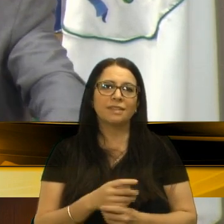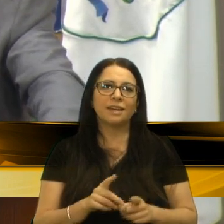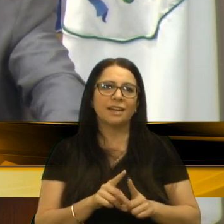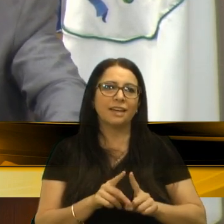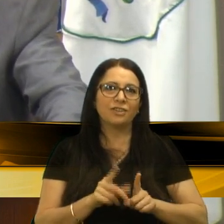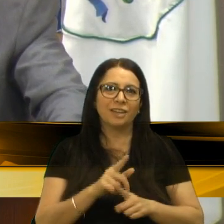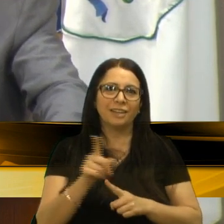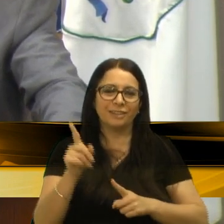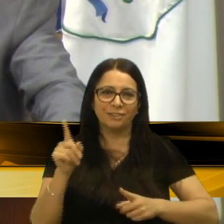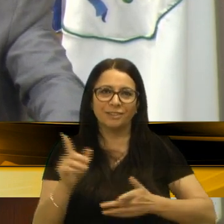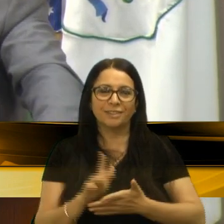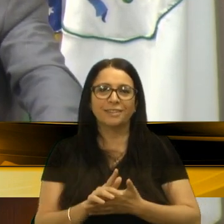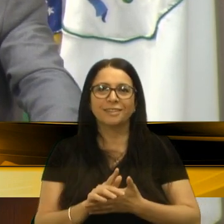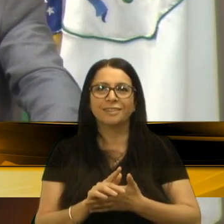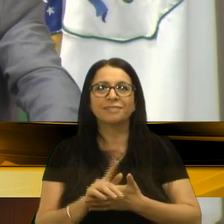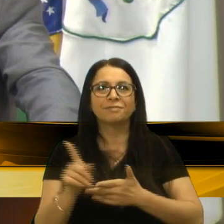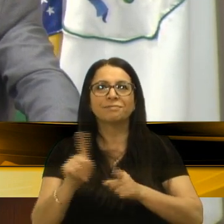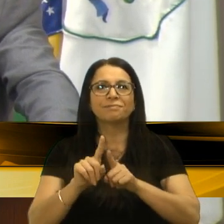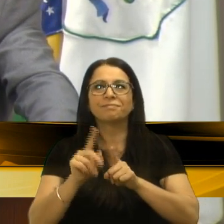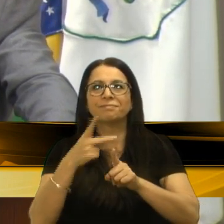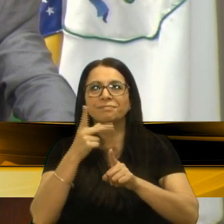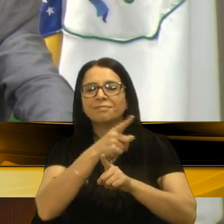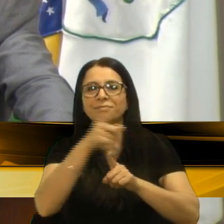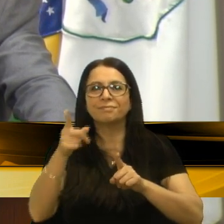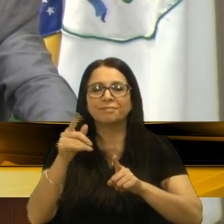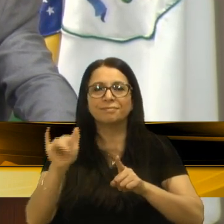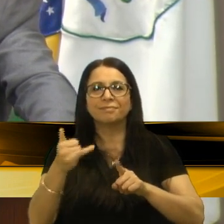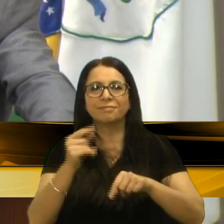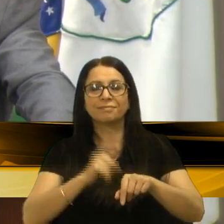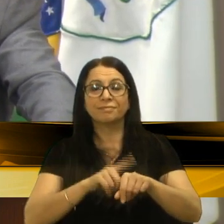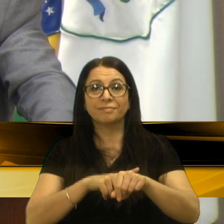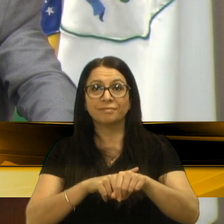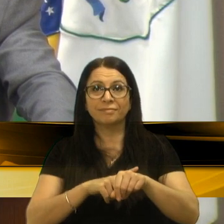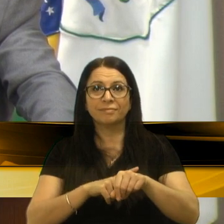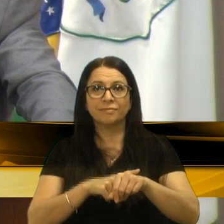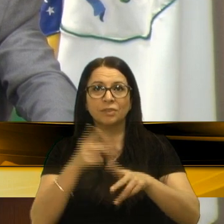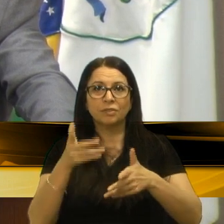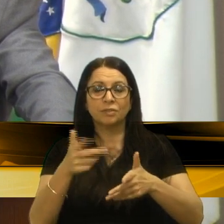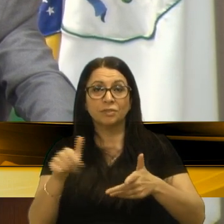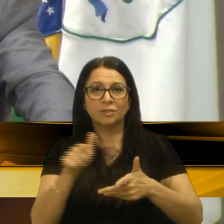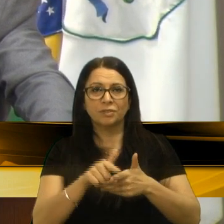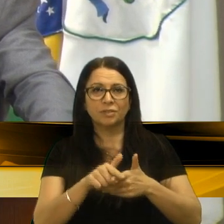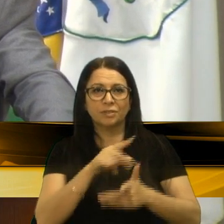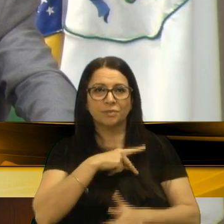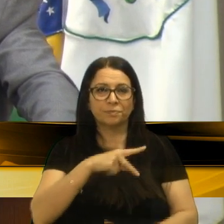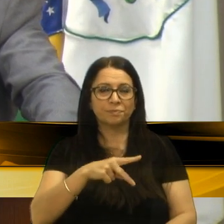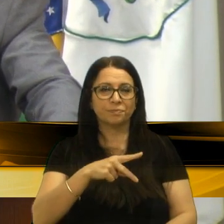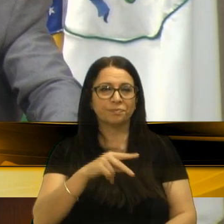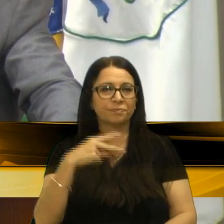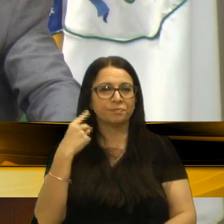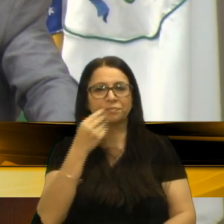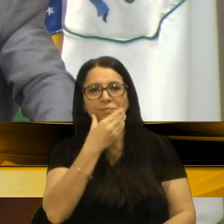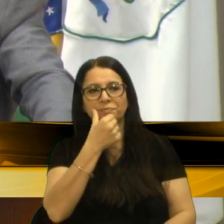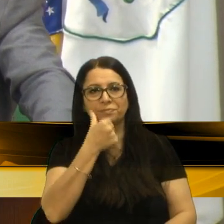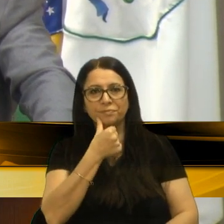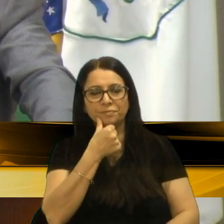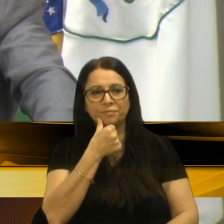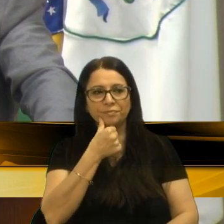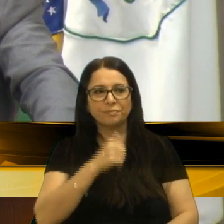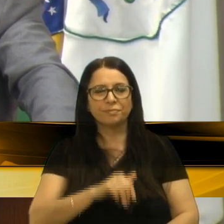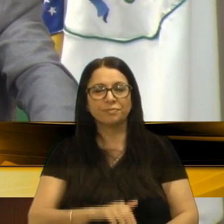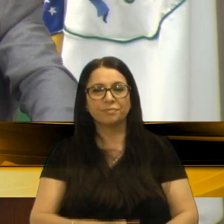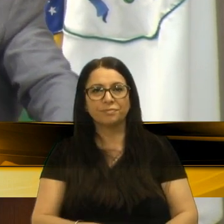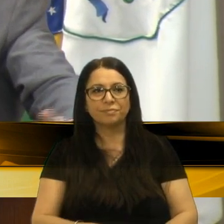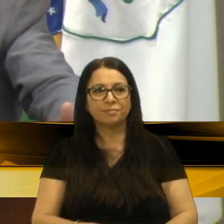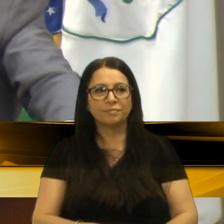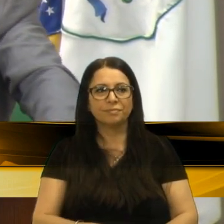esse registro. Mas eu pedi a palavra, aproveitar o espaço hoje, senhor presidente, senhoras e senhores vereadores, para fazer